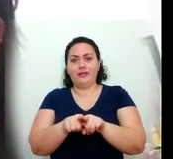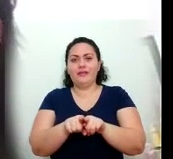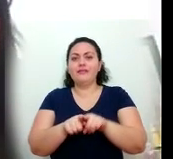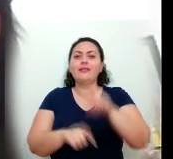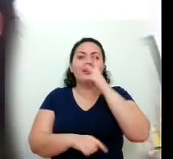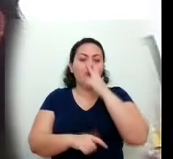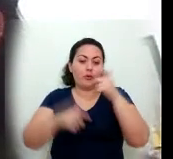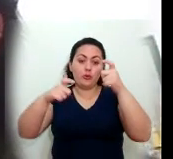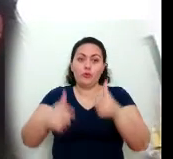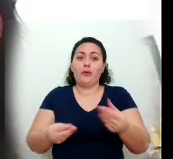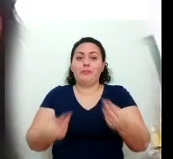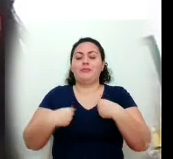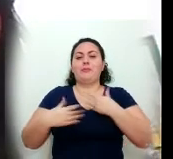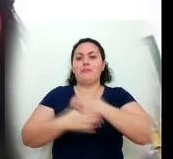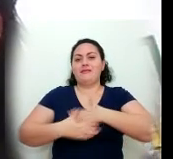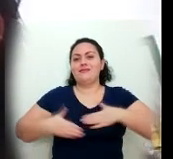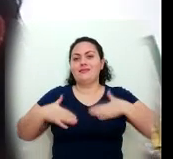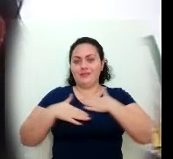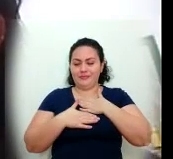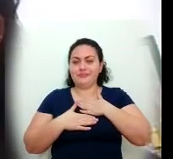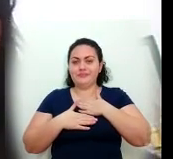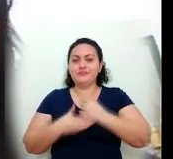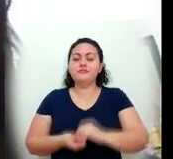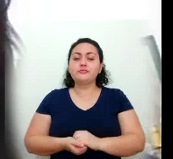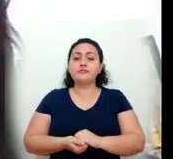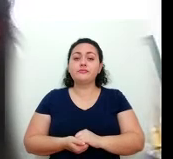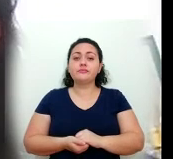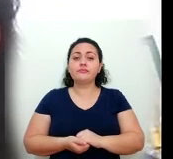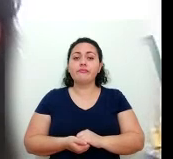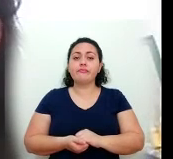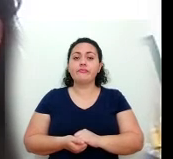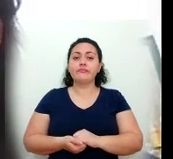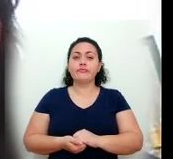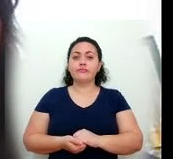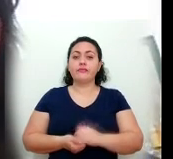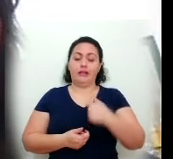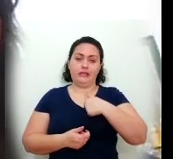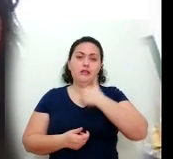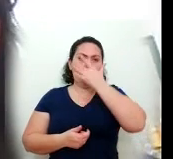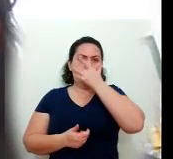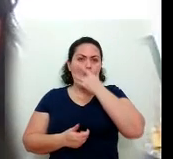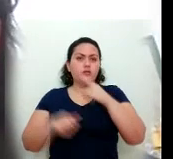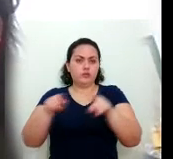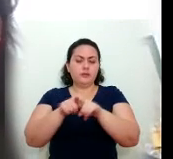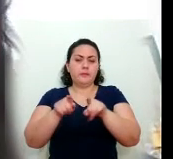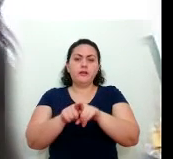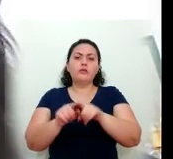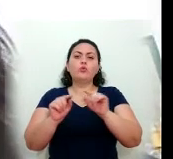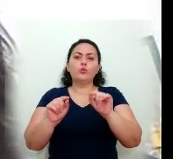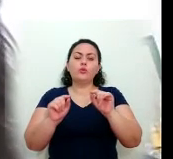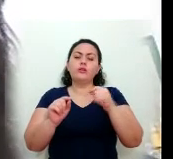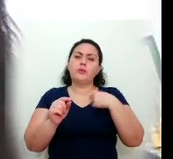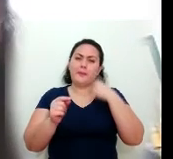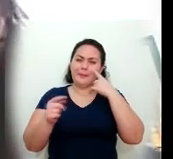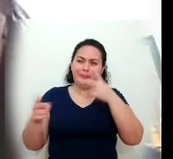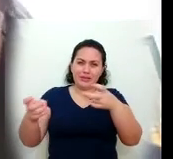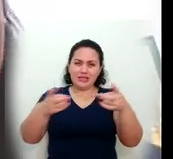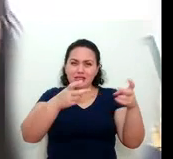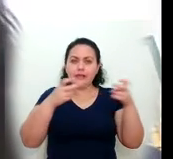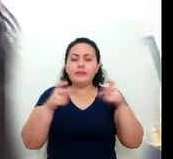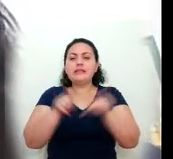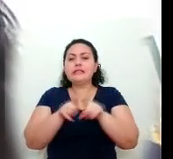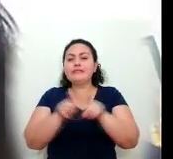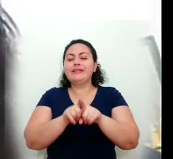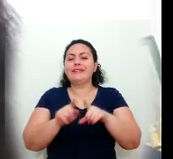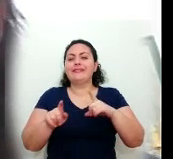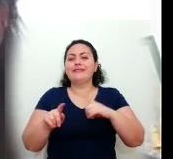nesse local, assim, né? Do fazer isso. E acho que tem também que tem aparecido muito, assim, até tem esses memes